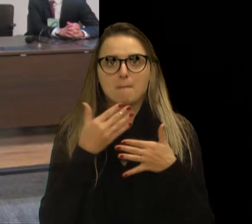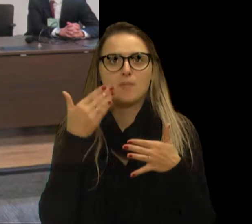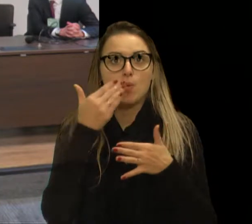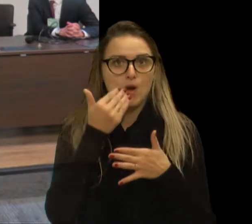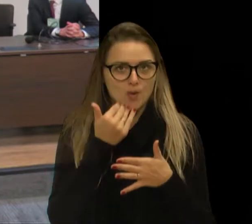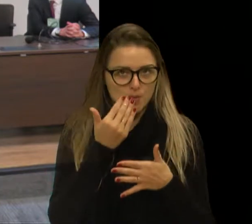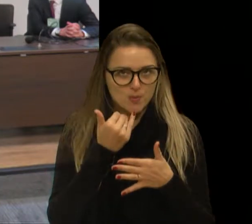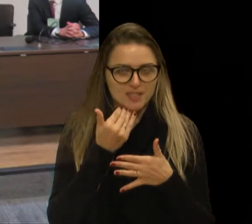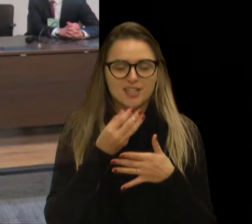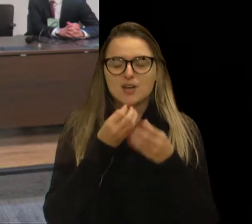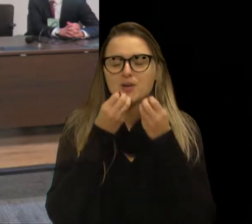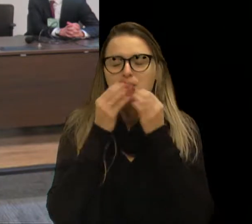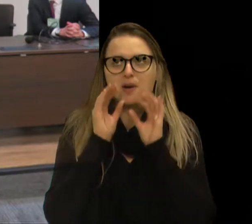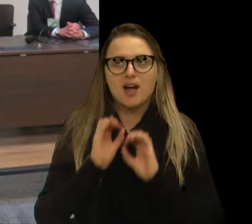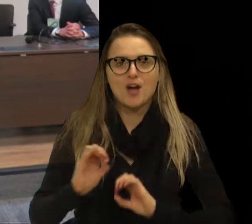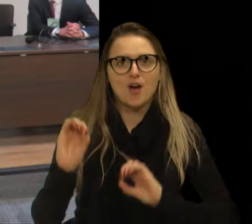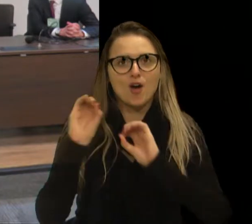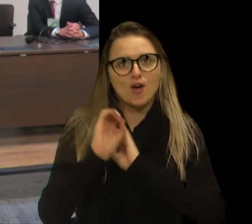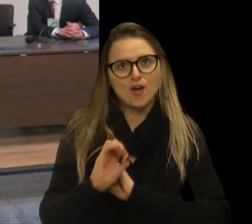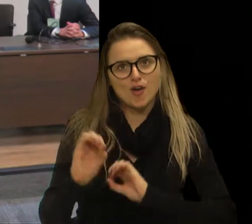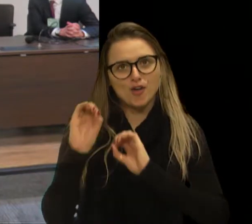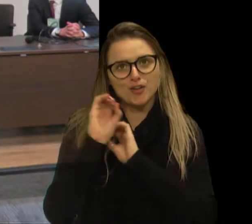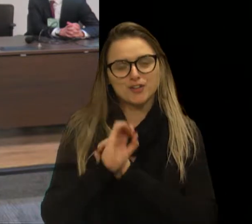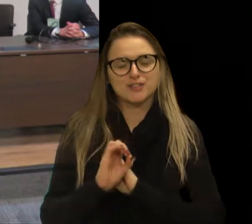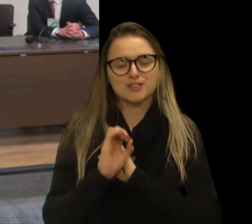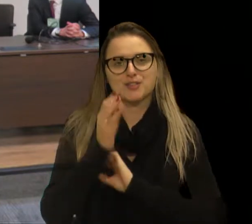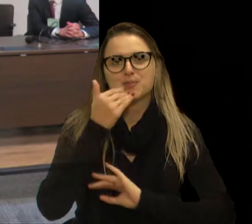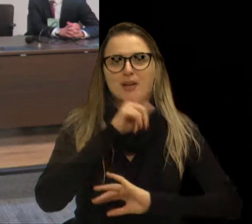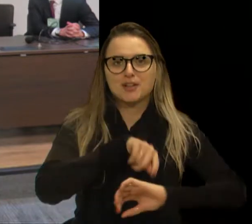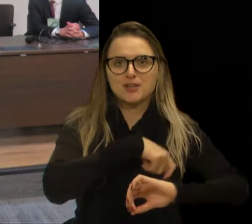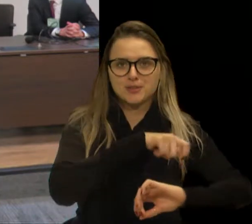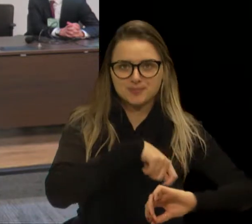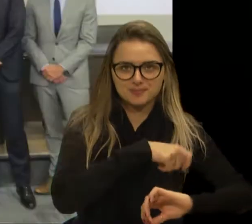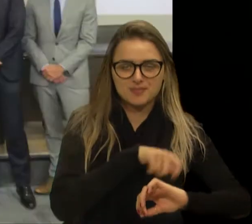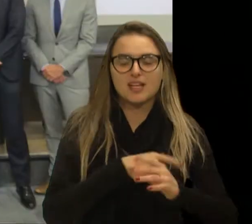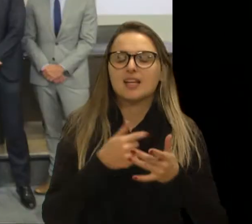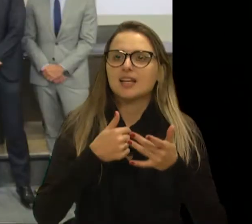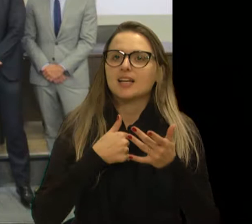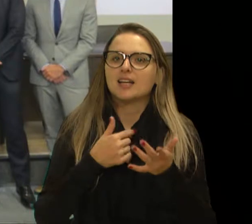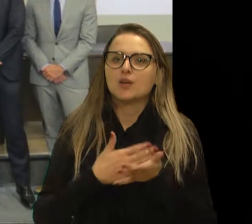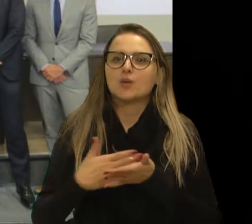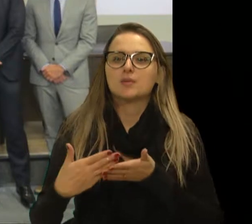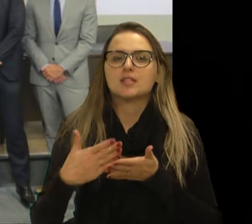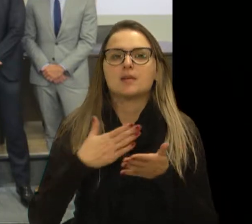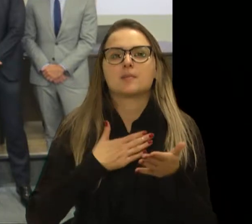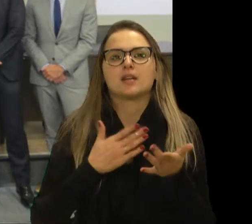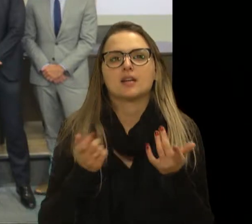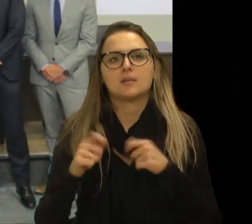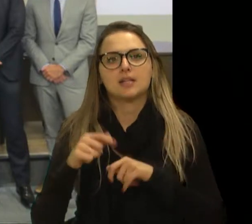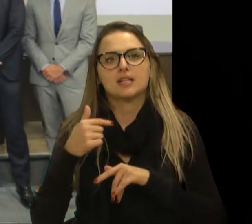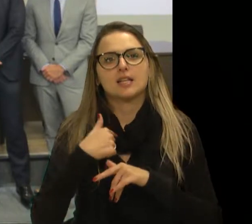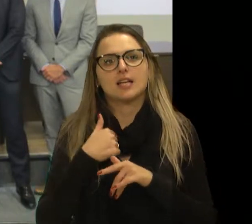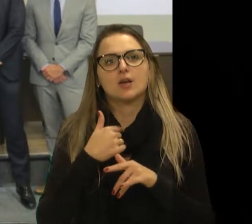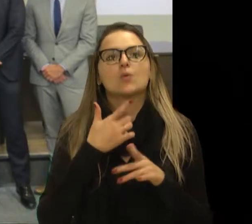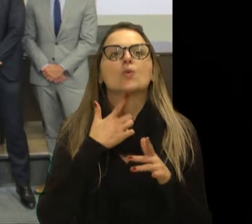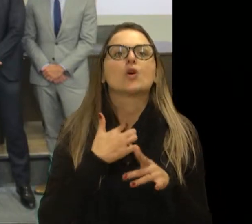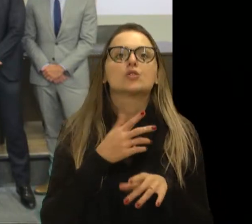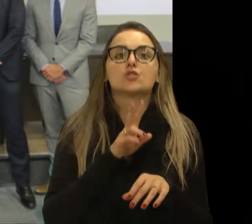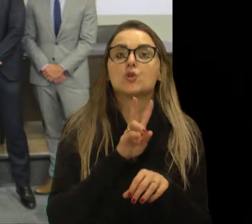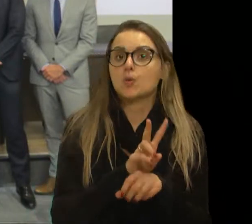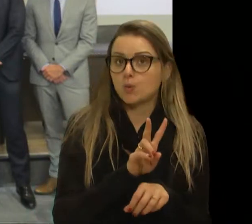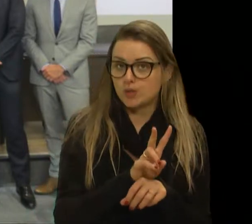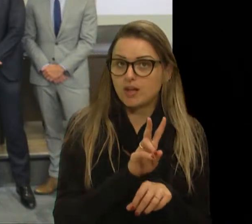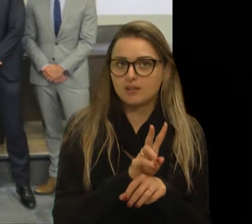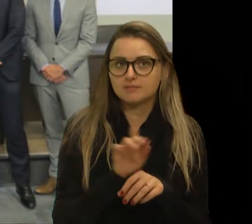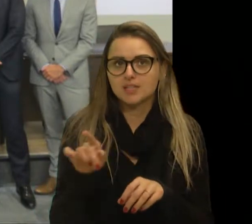farta, muito farta. E assim eu, então, procurei aplicar o meu maior talento, que é o talento de cuidar, e a Paula